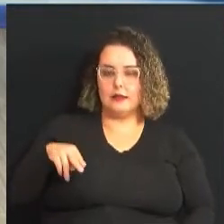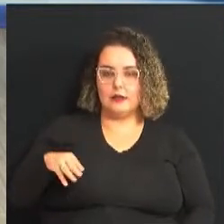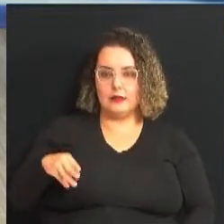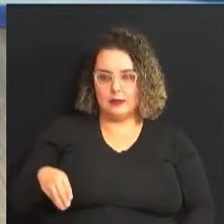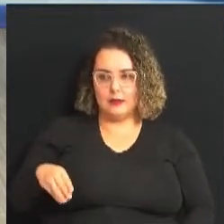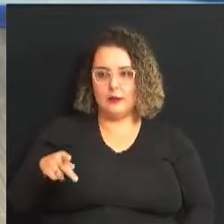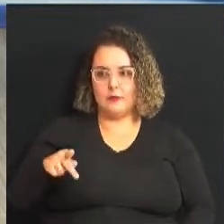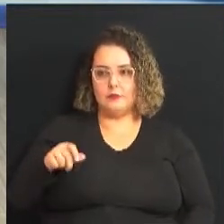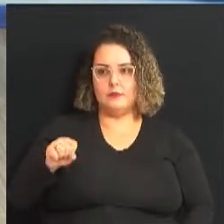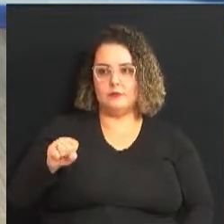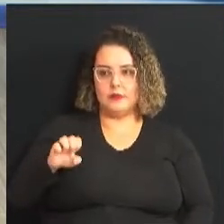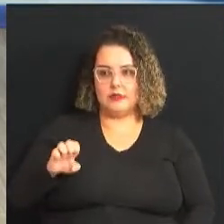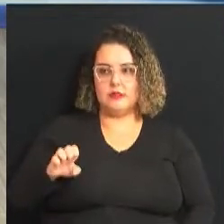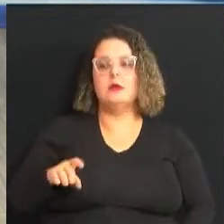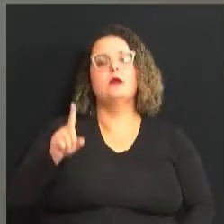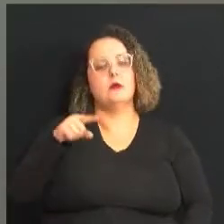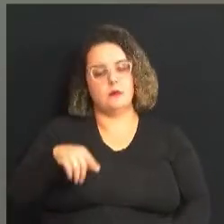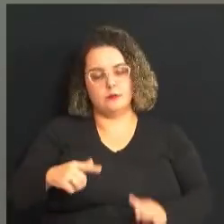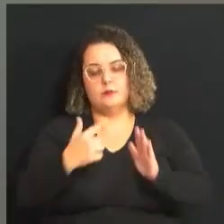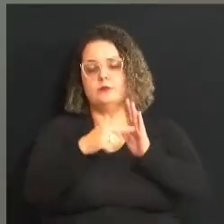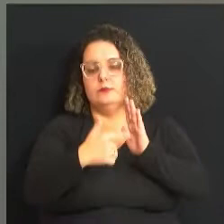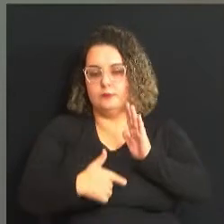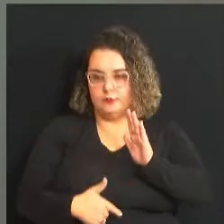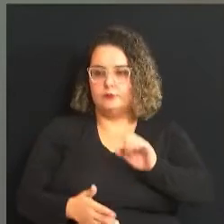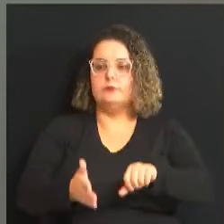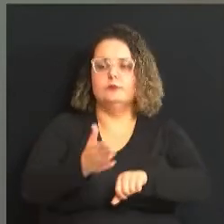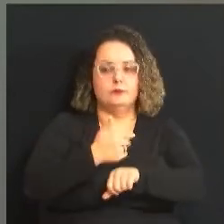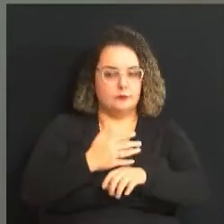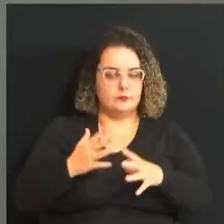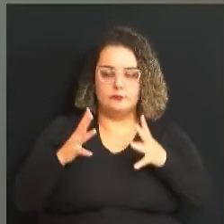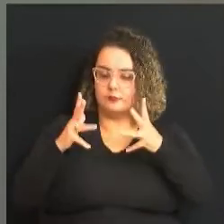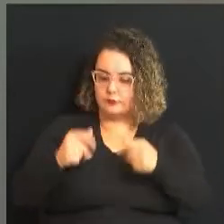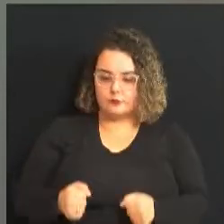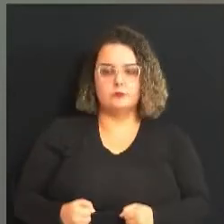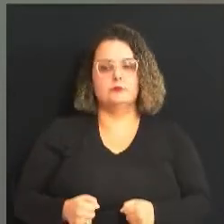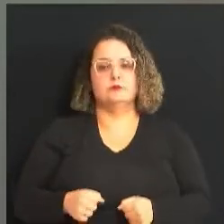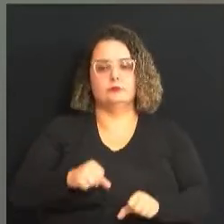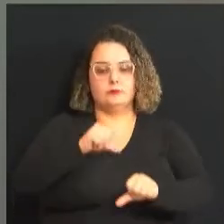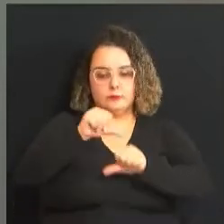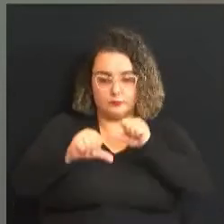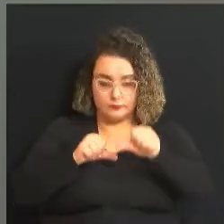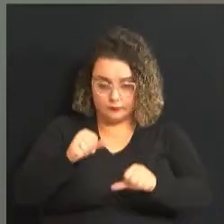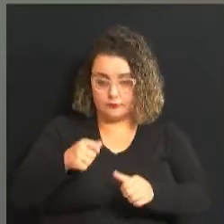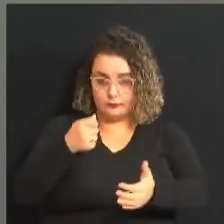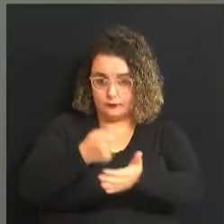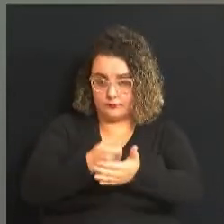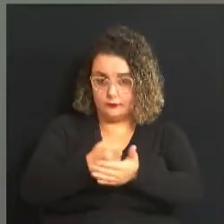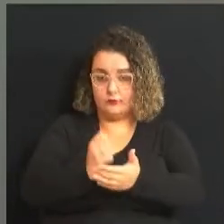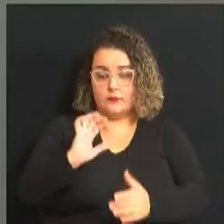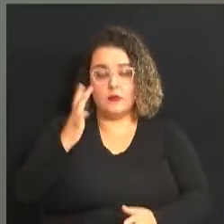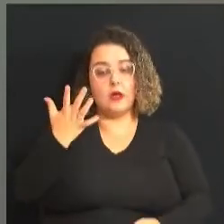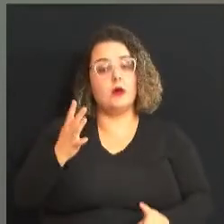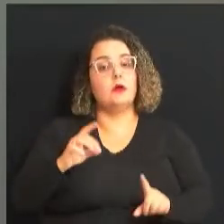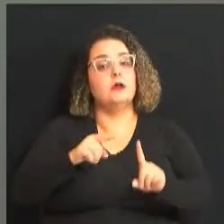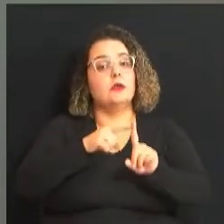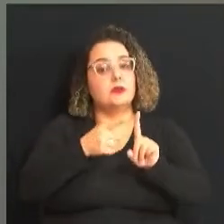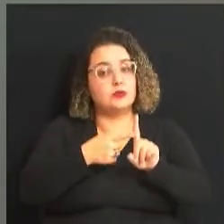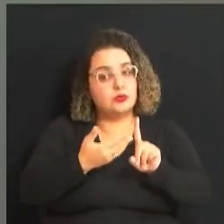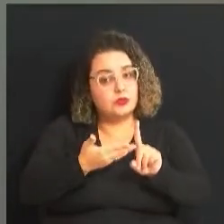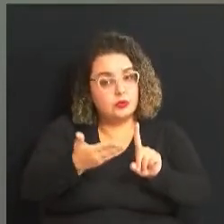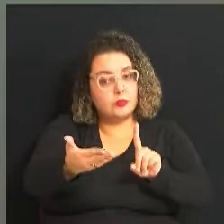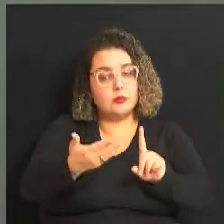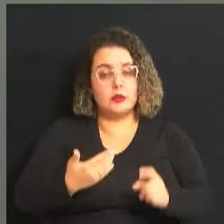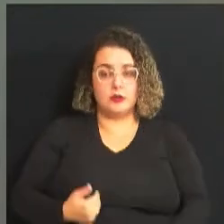Também fazem parte da lista. A pré-eclâmpsia e a eclâmpsia, elas são alterações pressóricas que acontecem durante a gravidez. Então, a